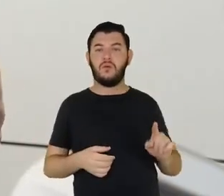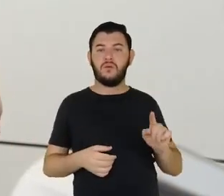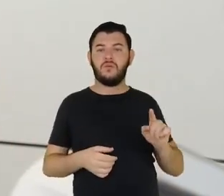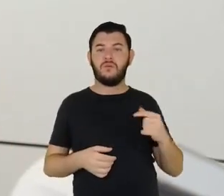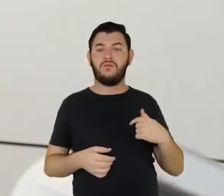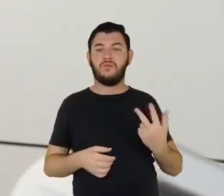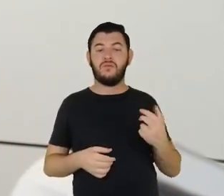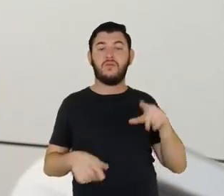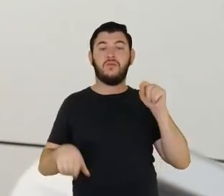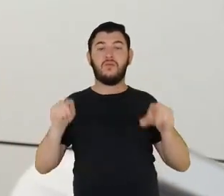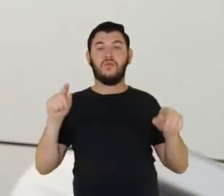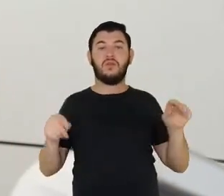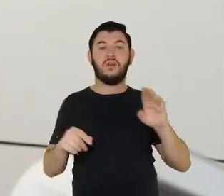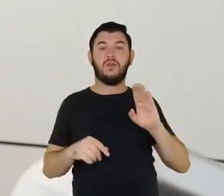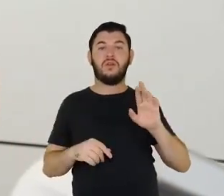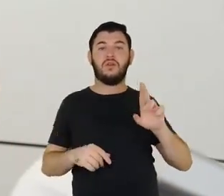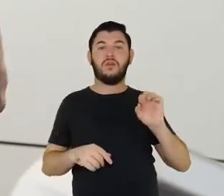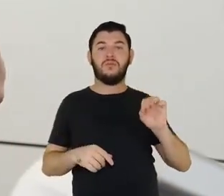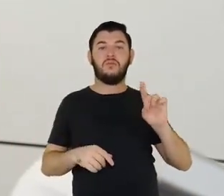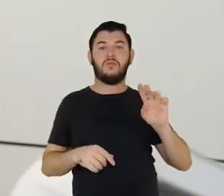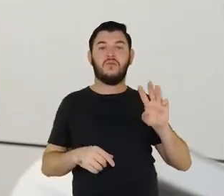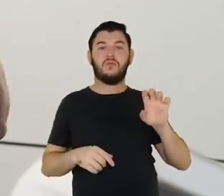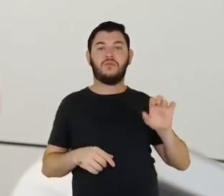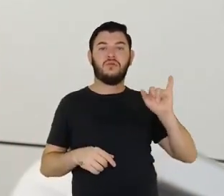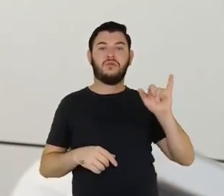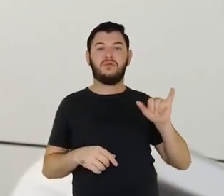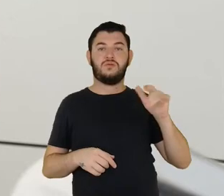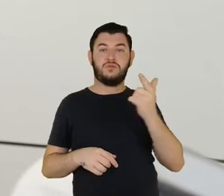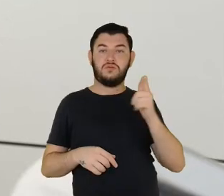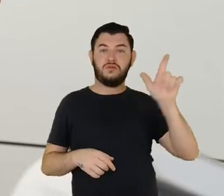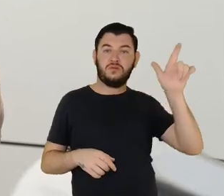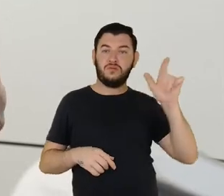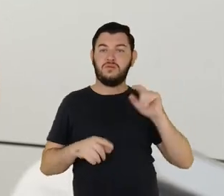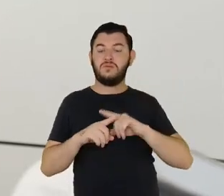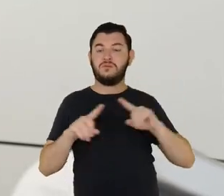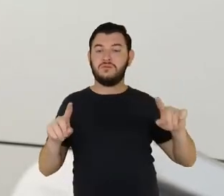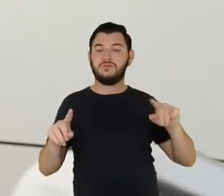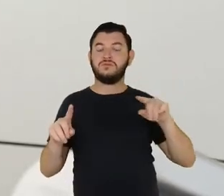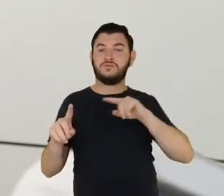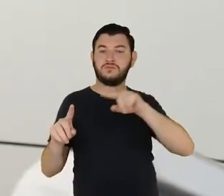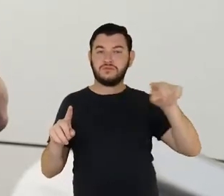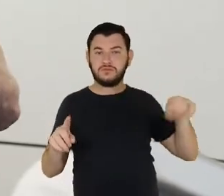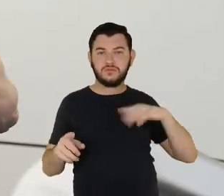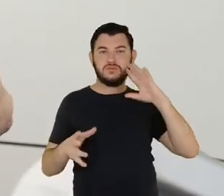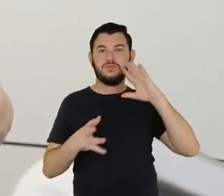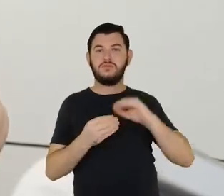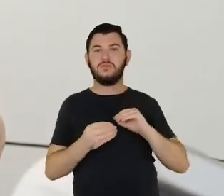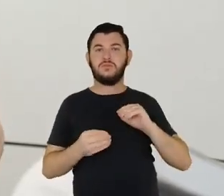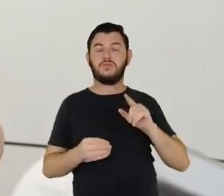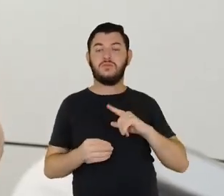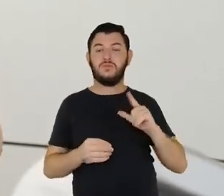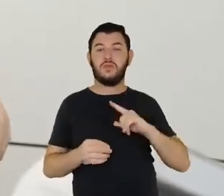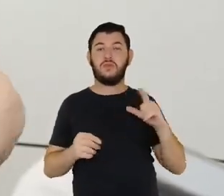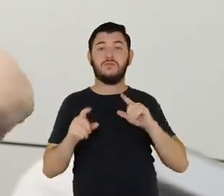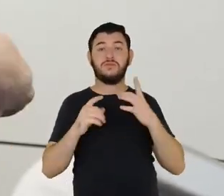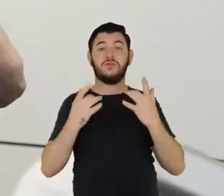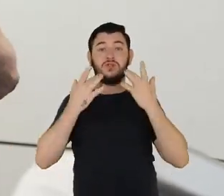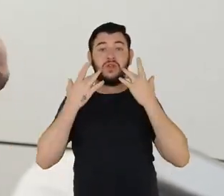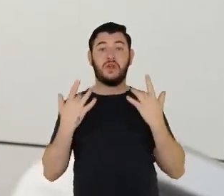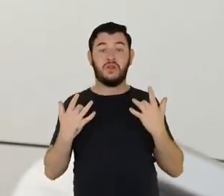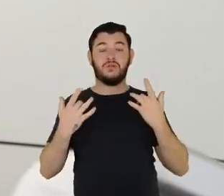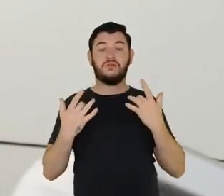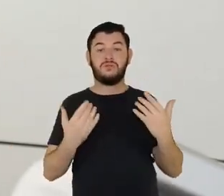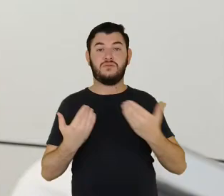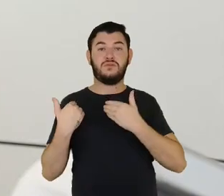companhia de seguros imensa, toda a peça da Broadway é essa companhia que produz. Agora vai lá o Zé de Abreu com uma peça de 2, 3 atores que